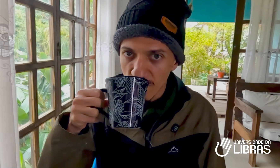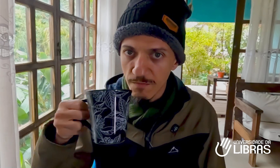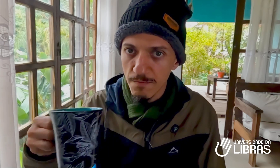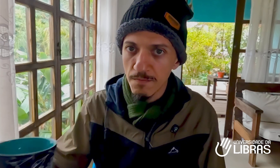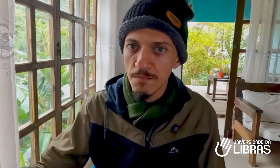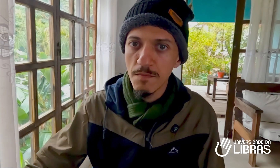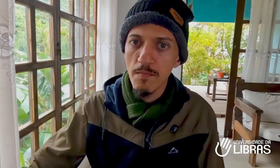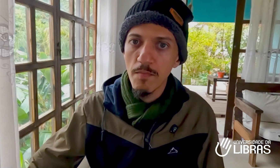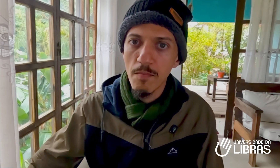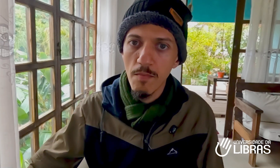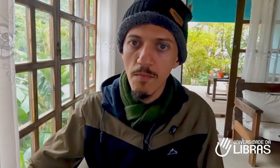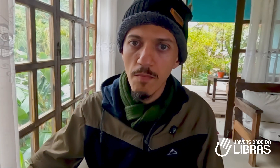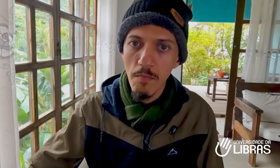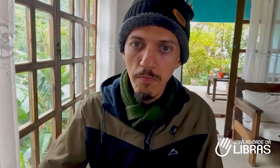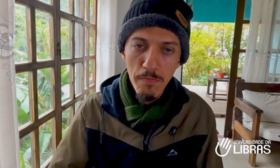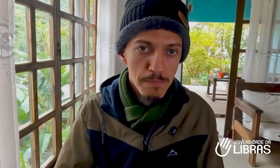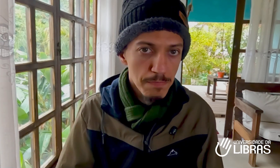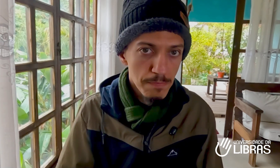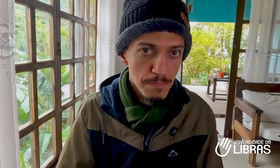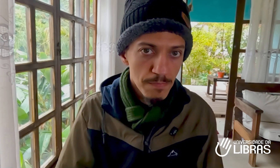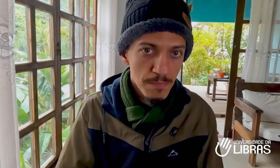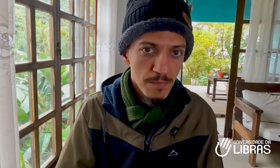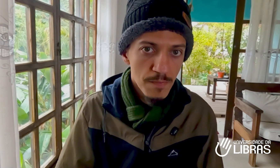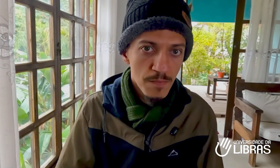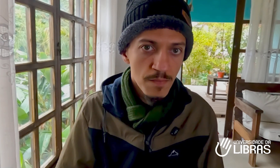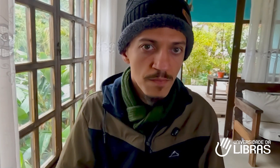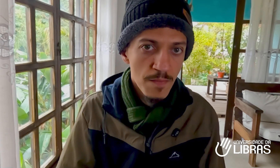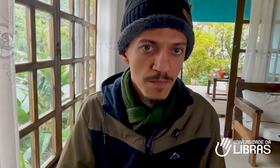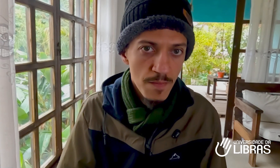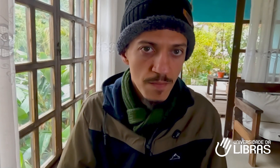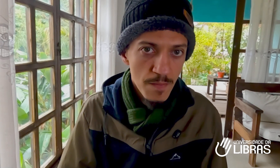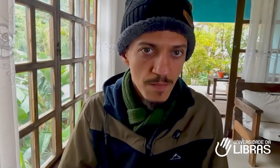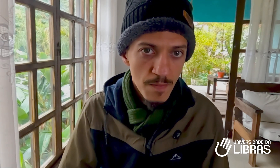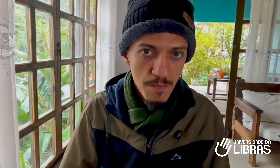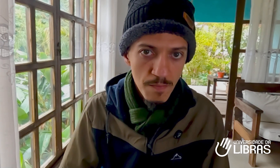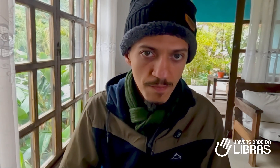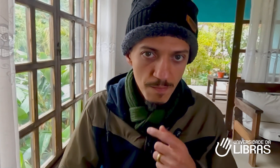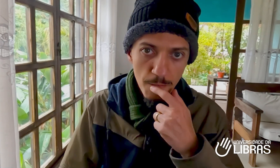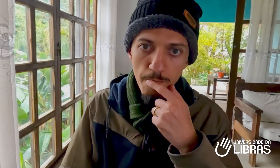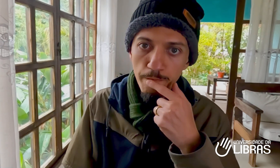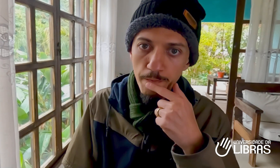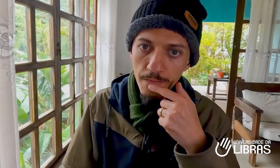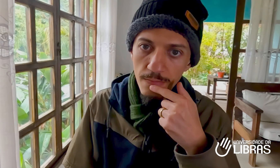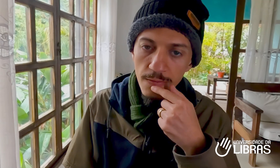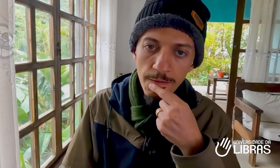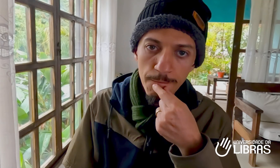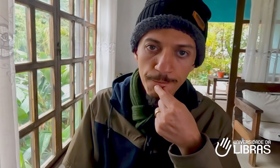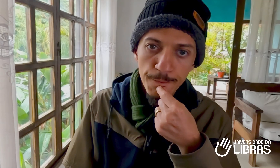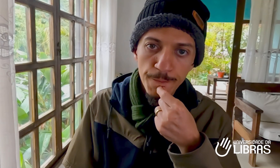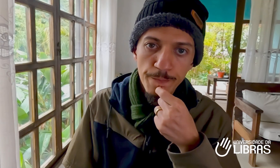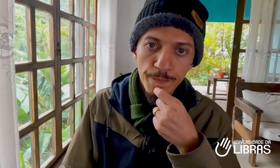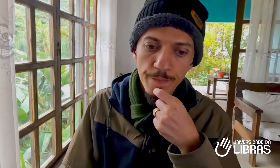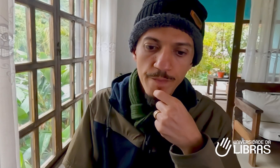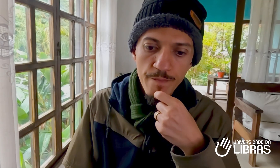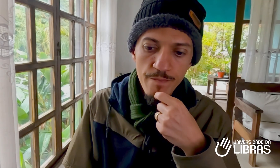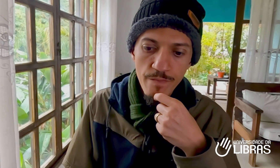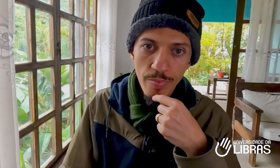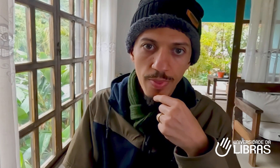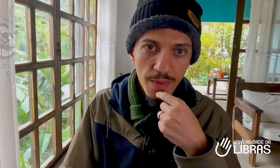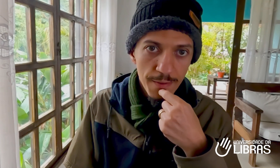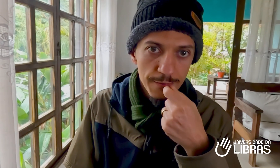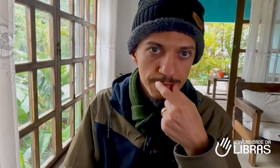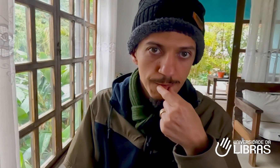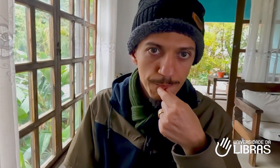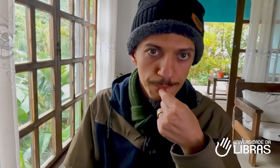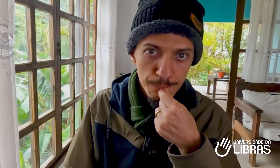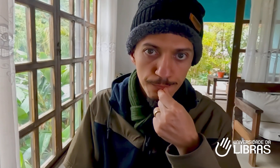E no caso de pessoas que querem expandir o seu círculo de amizades, ter mais contato com surdos, ou mesmo têm familiares surdos e